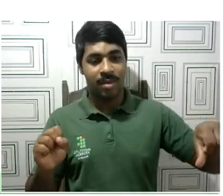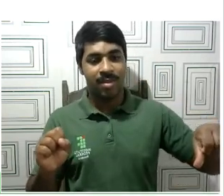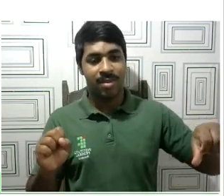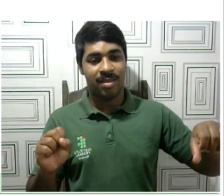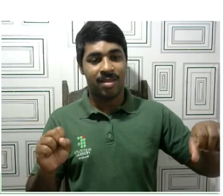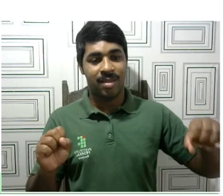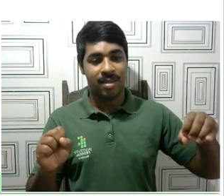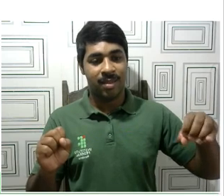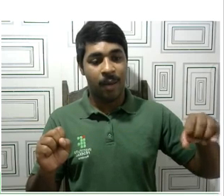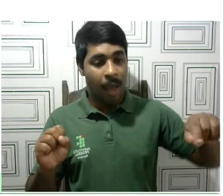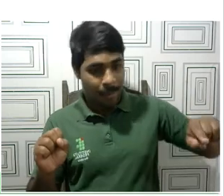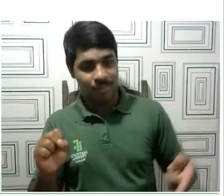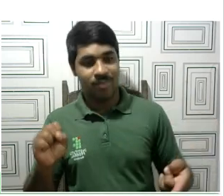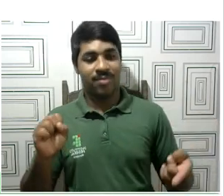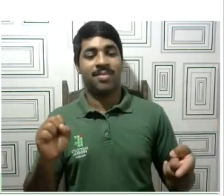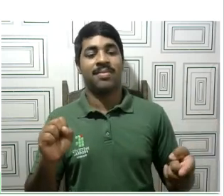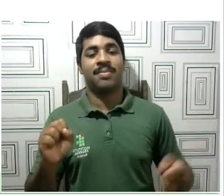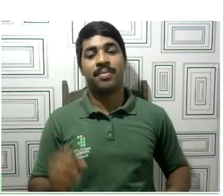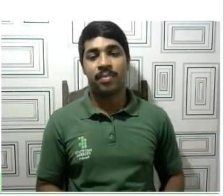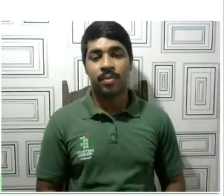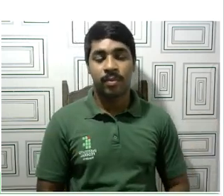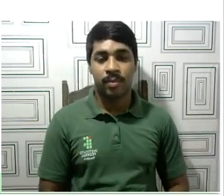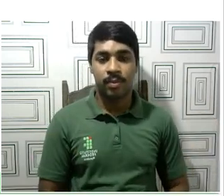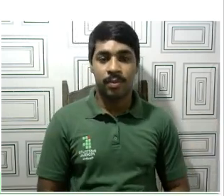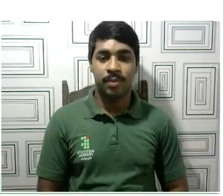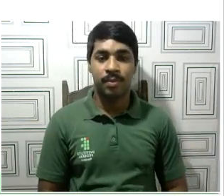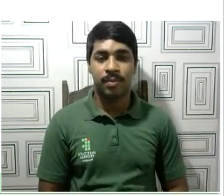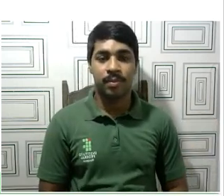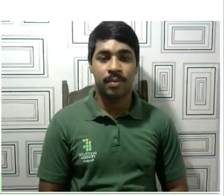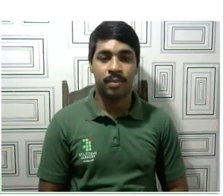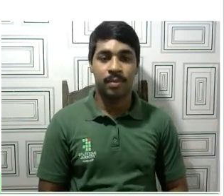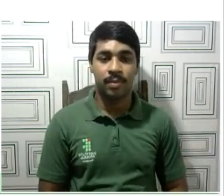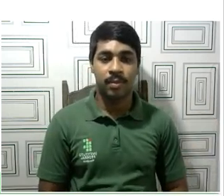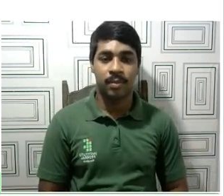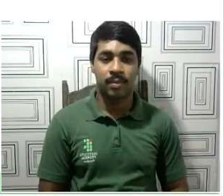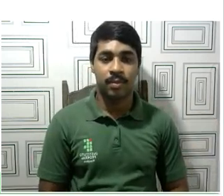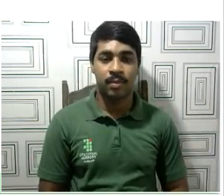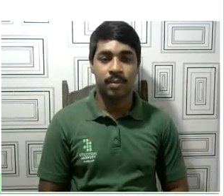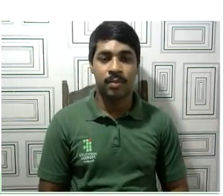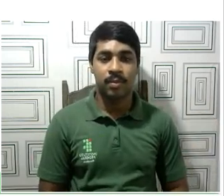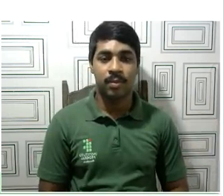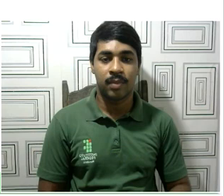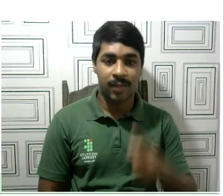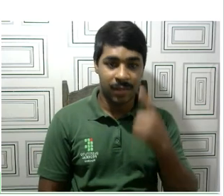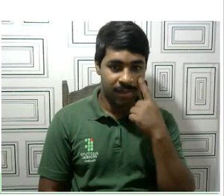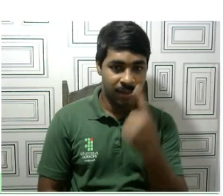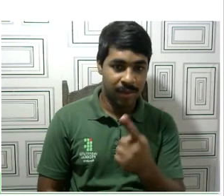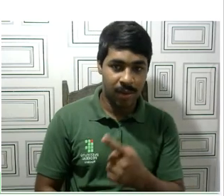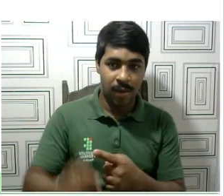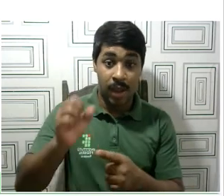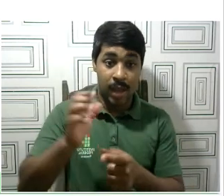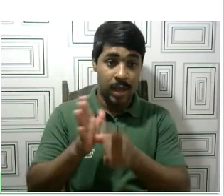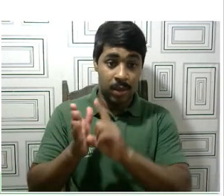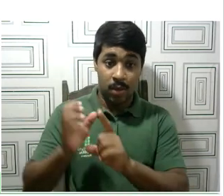9. Então, ó, 1, 2, 3, 4, 5, 6, 7, 8, 9,